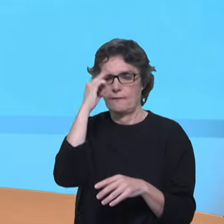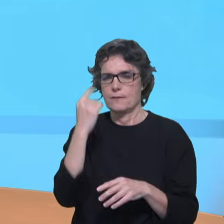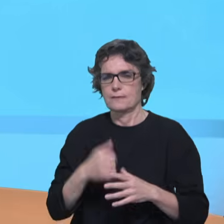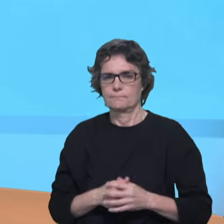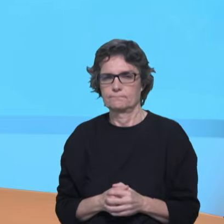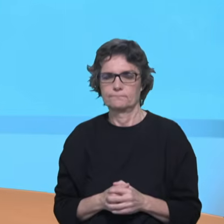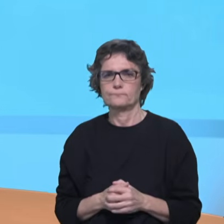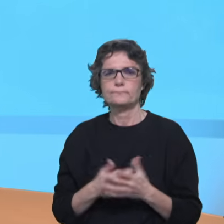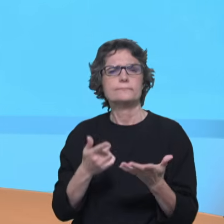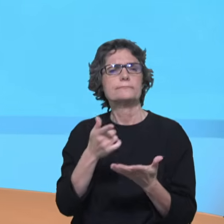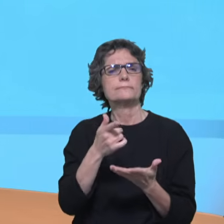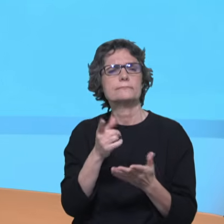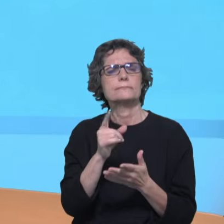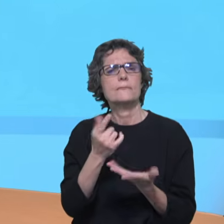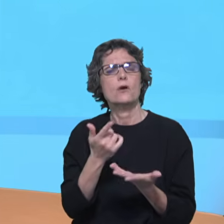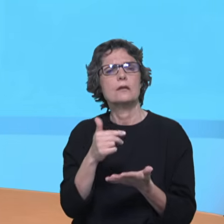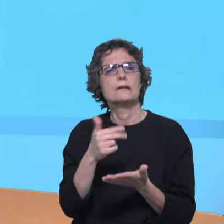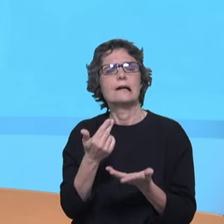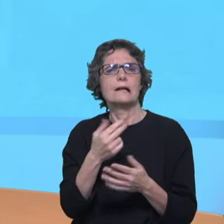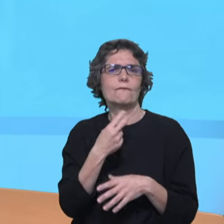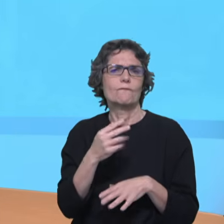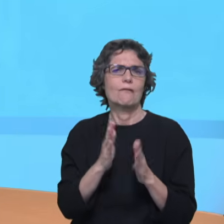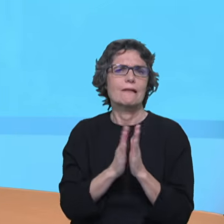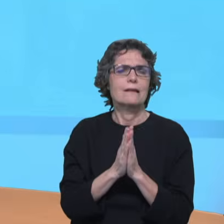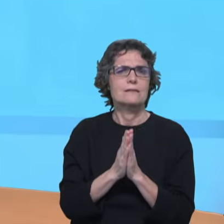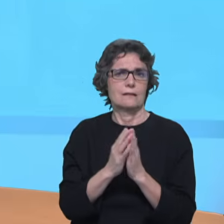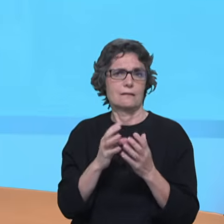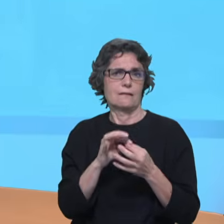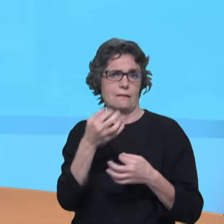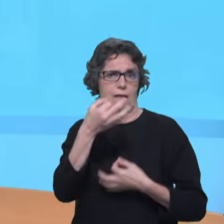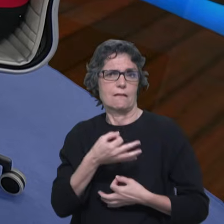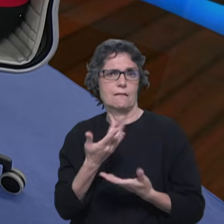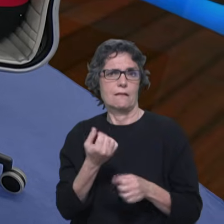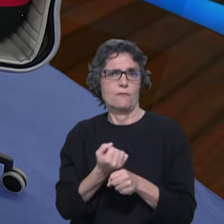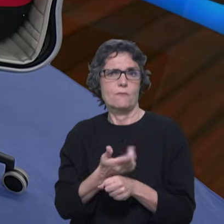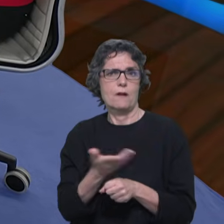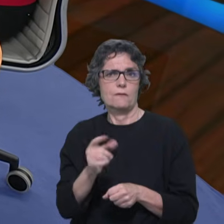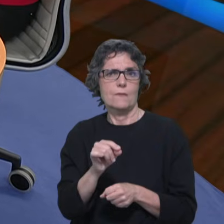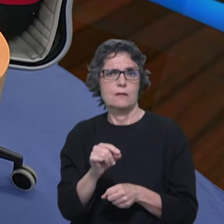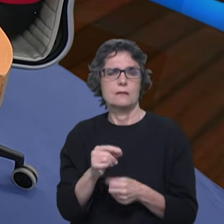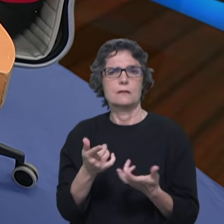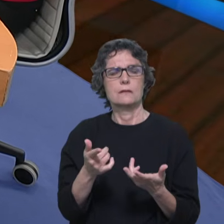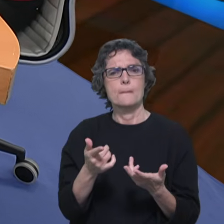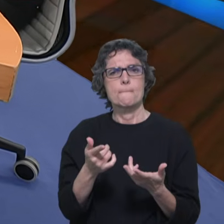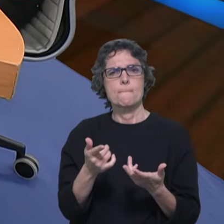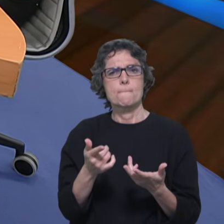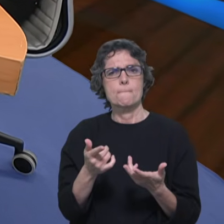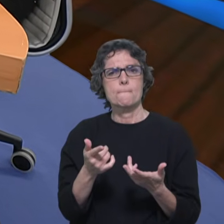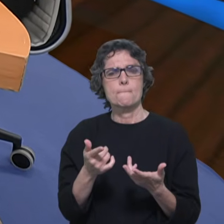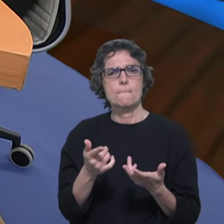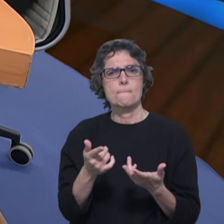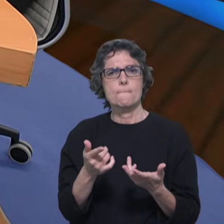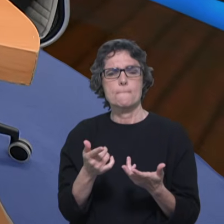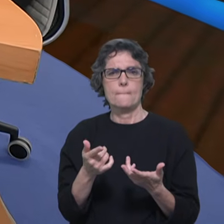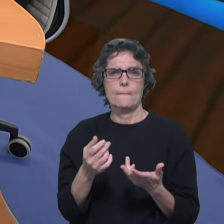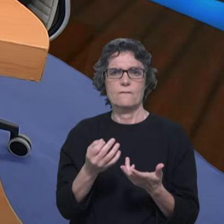debate a doutrina social da Igreja e o que muito diz sobre a dignidade do trabalho. Ela está em causa, nomeadamente quando,